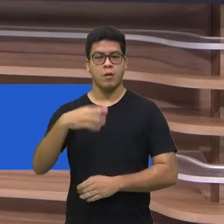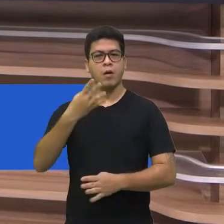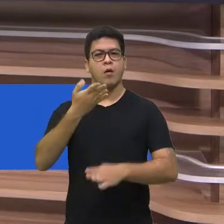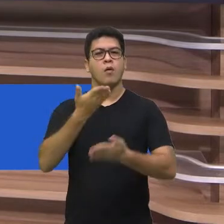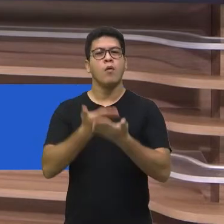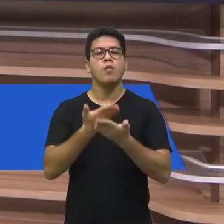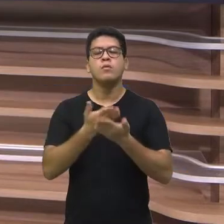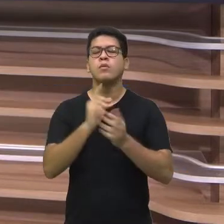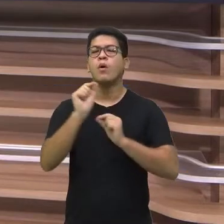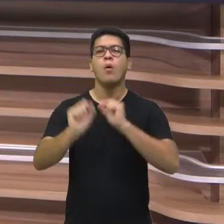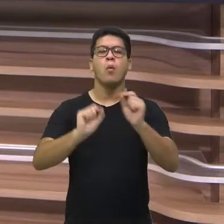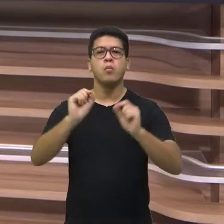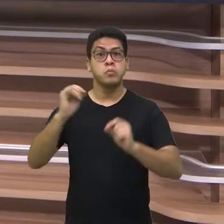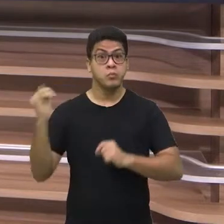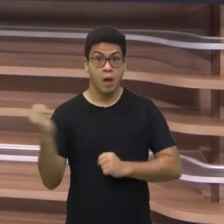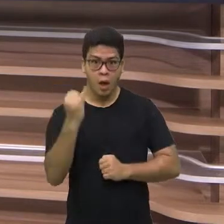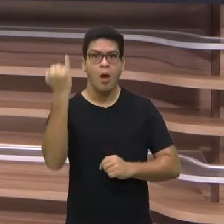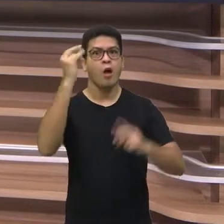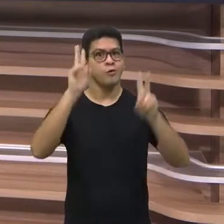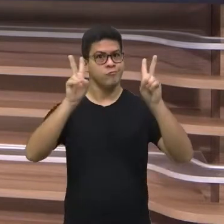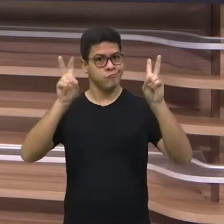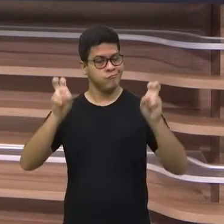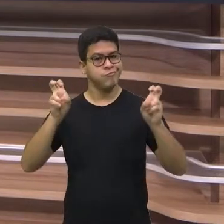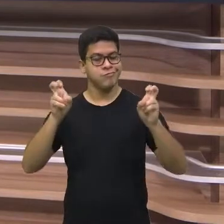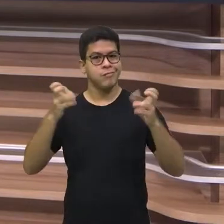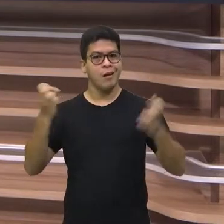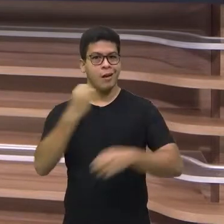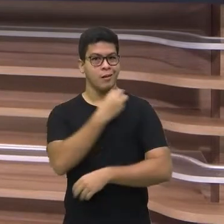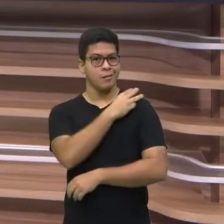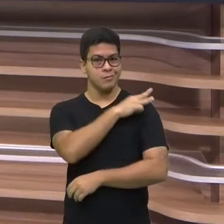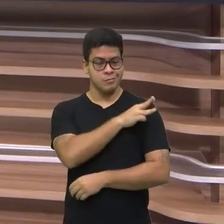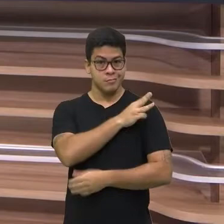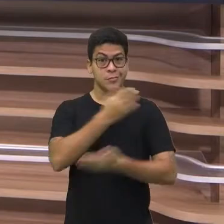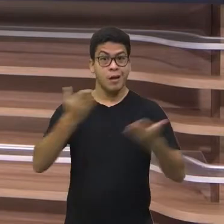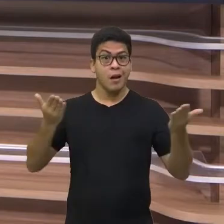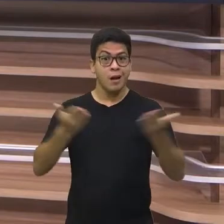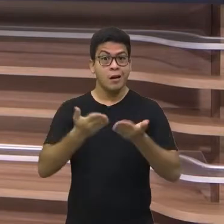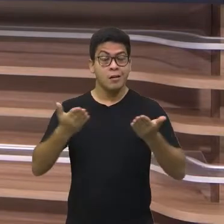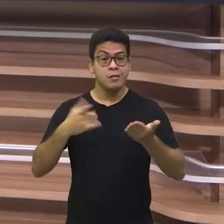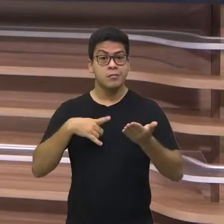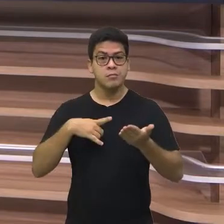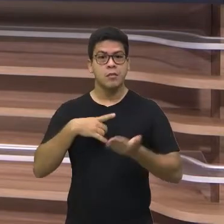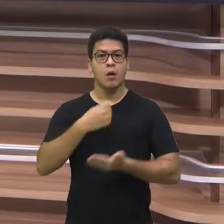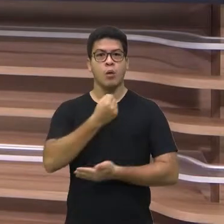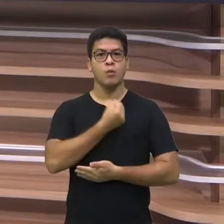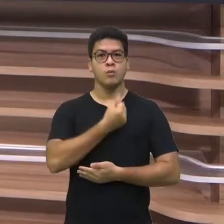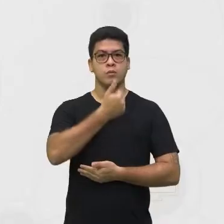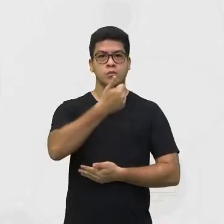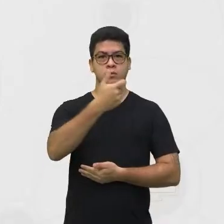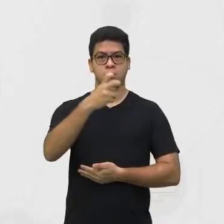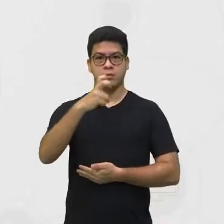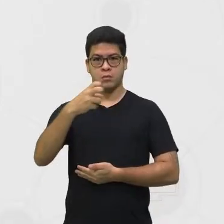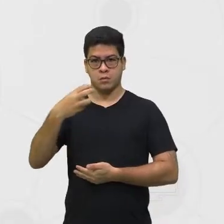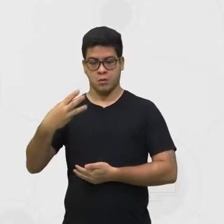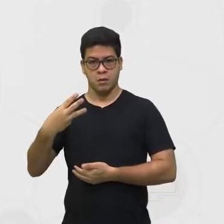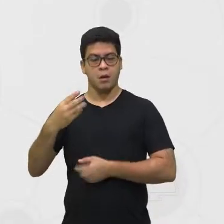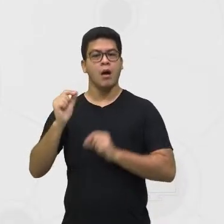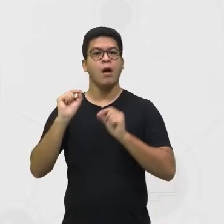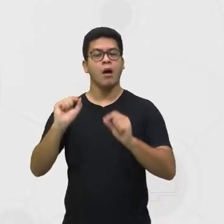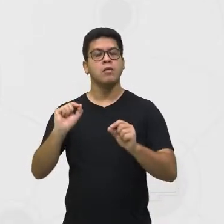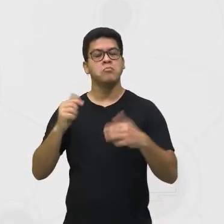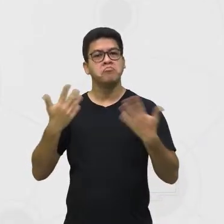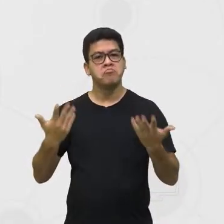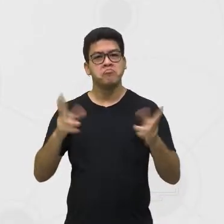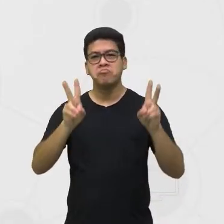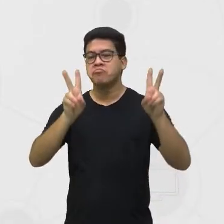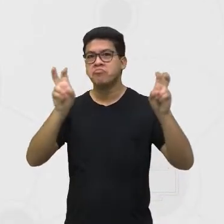mais um assunto importante para o nosso terceiro ano do ensino médio. Nós vamos ter a aula 153 e nós vamos